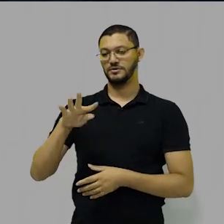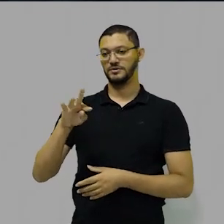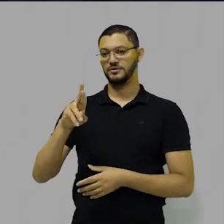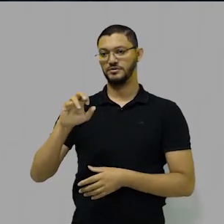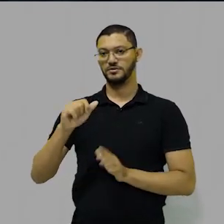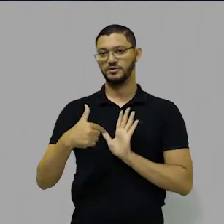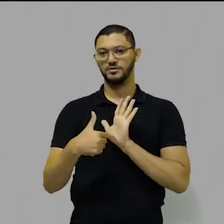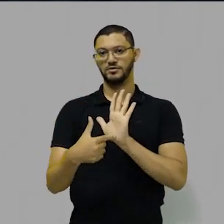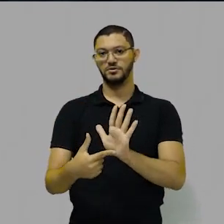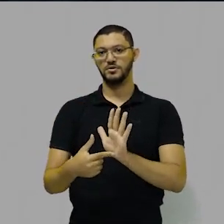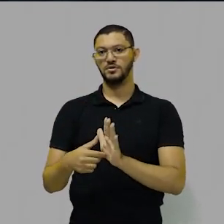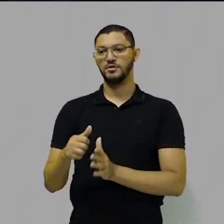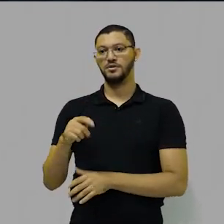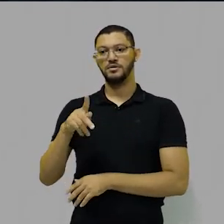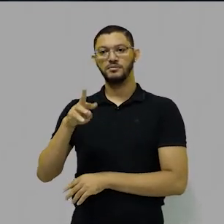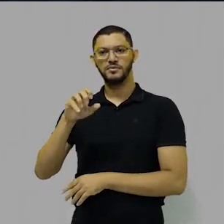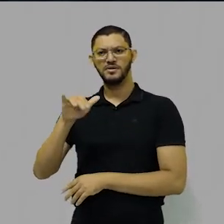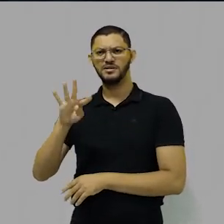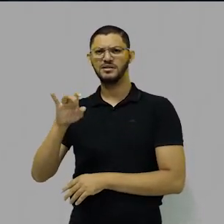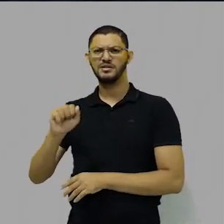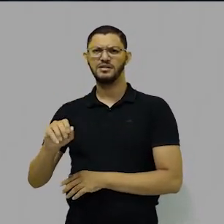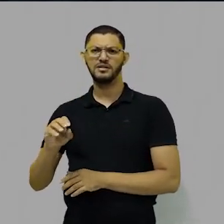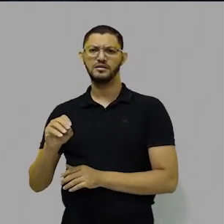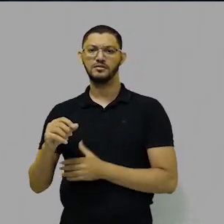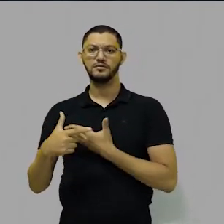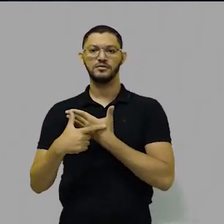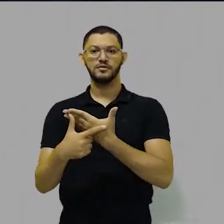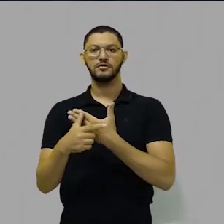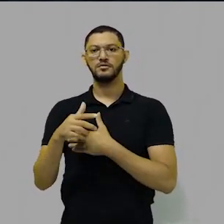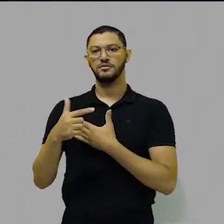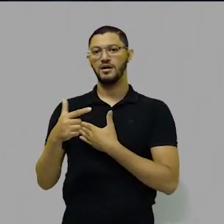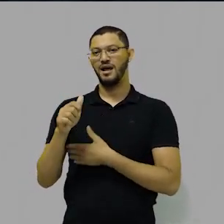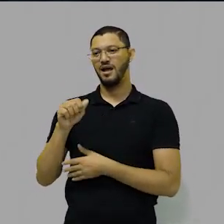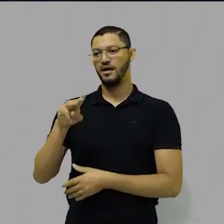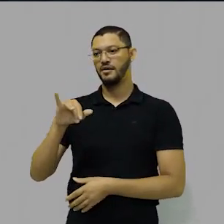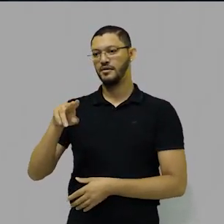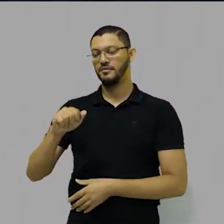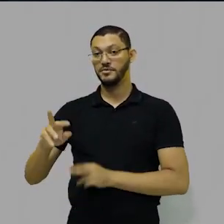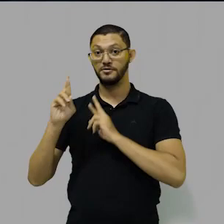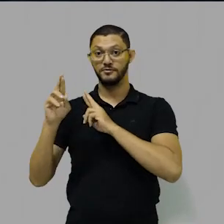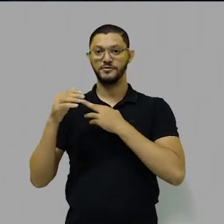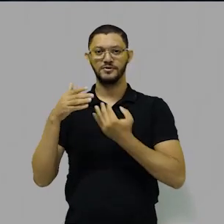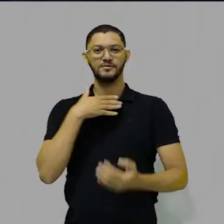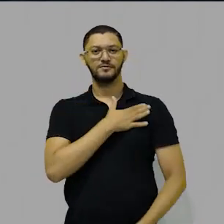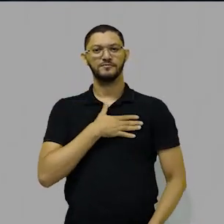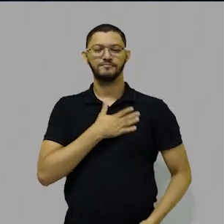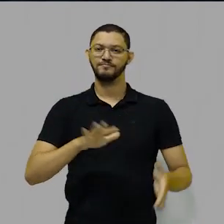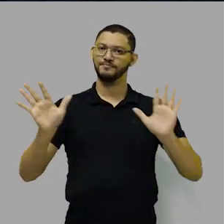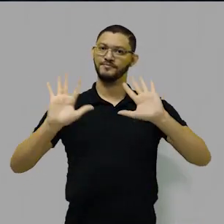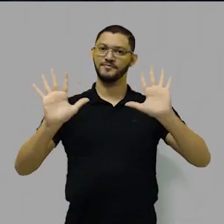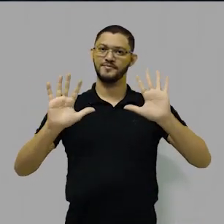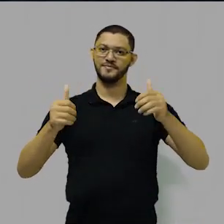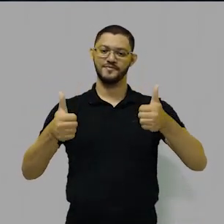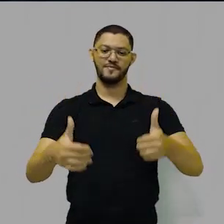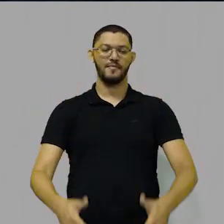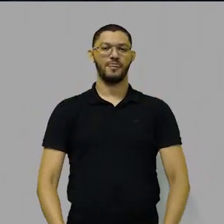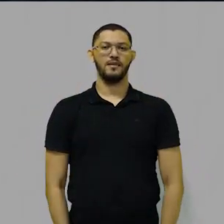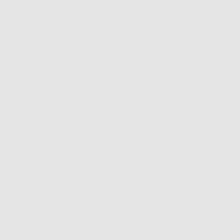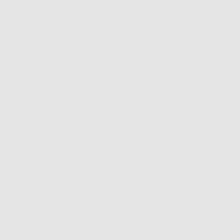nitrogenadas apresentam nitrogênio, primeira função, função amina. Espero que vocês tenham gostado e até a próxima.